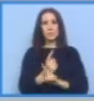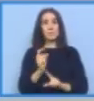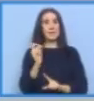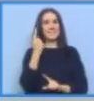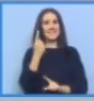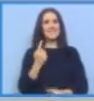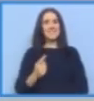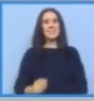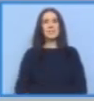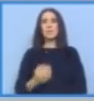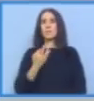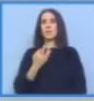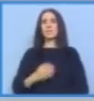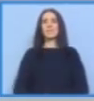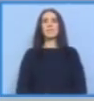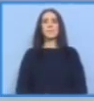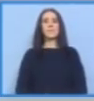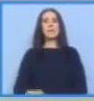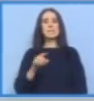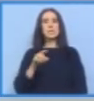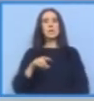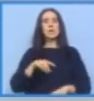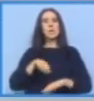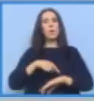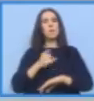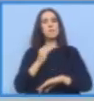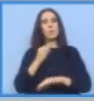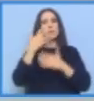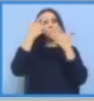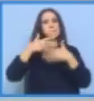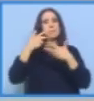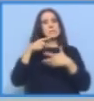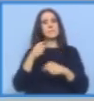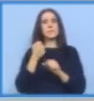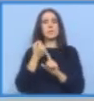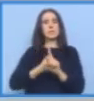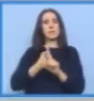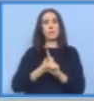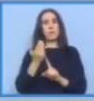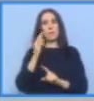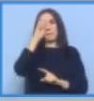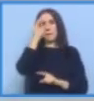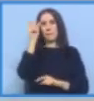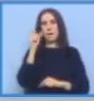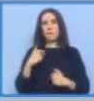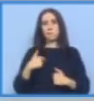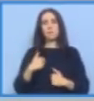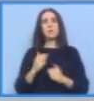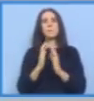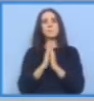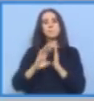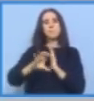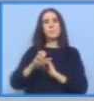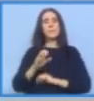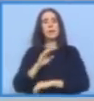estreante. É verdade. Estas 24 horas, este desafio do Papa, sei que na Diocese de Aveiro vai